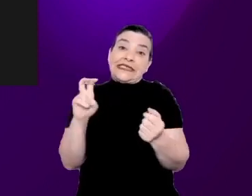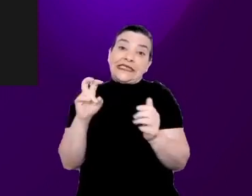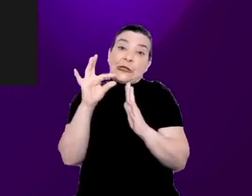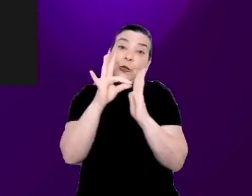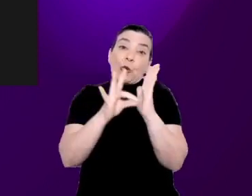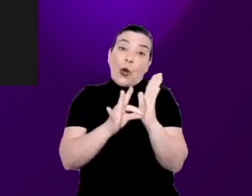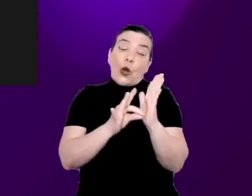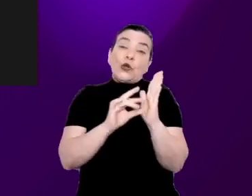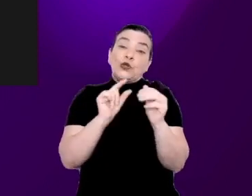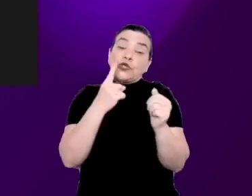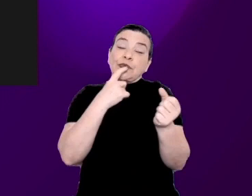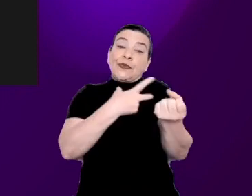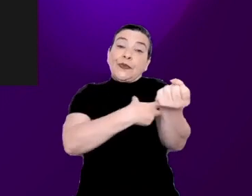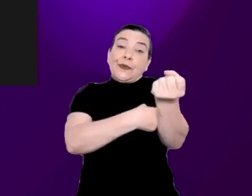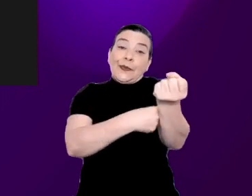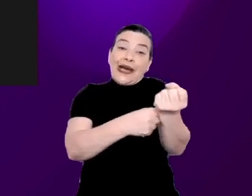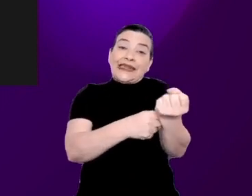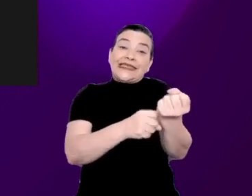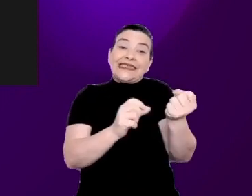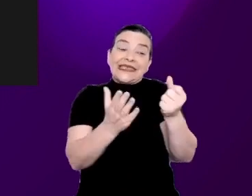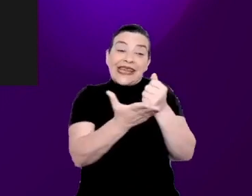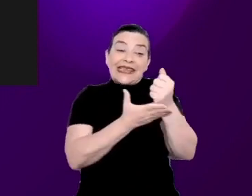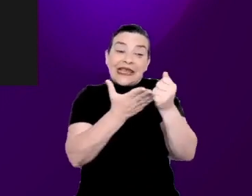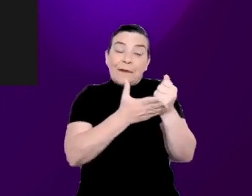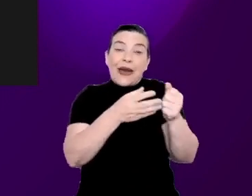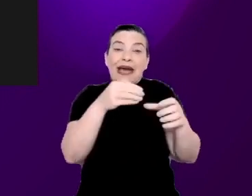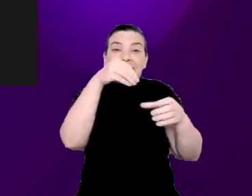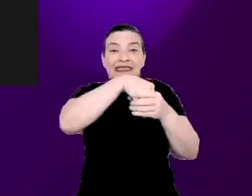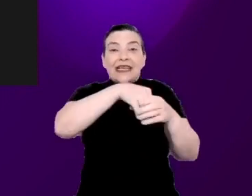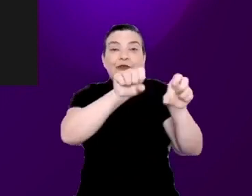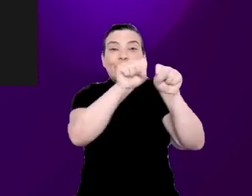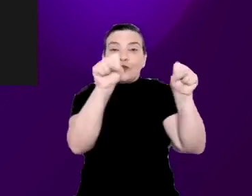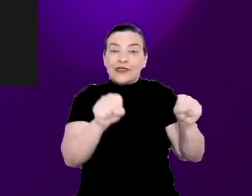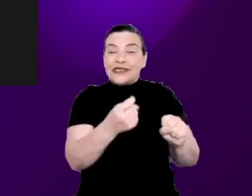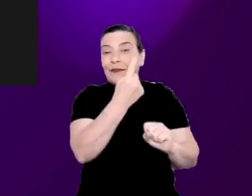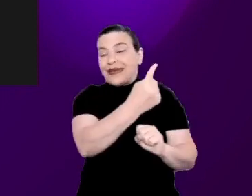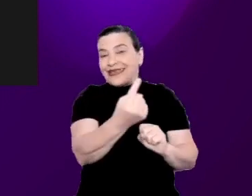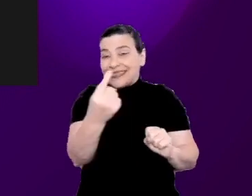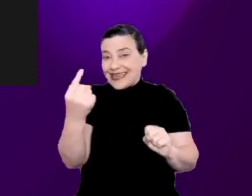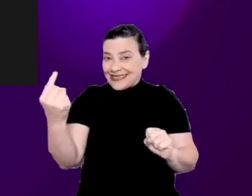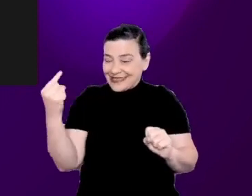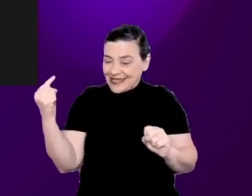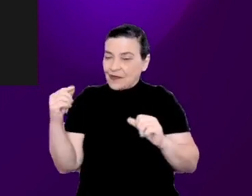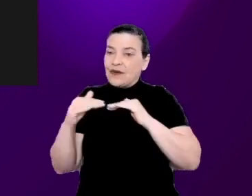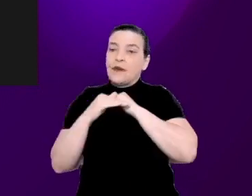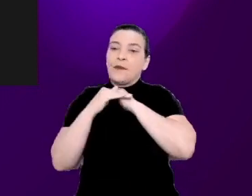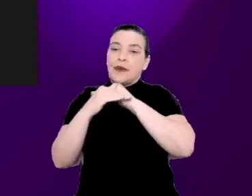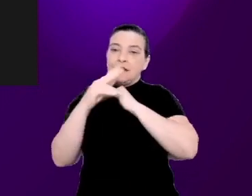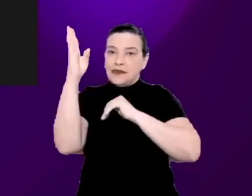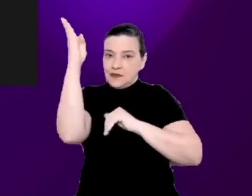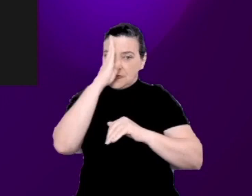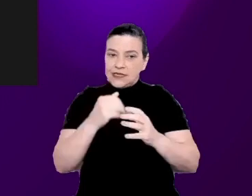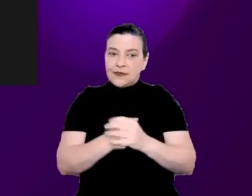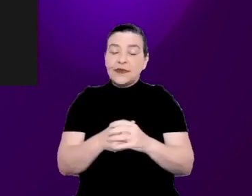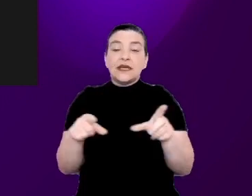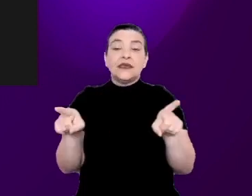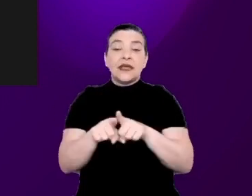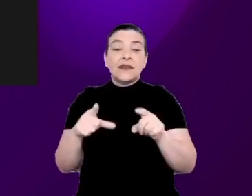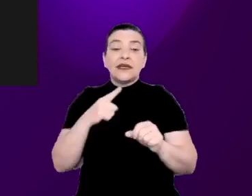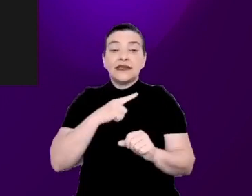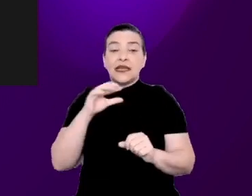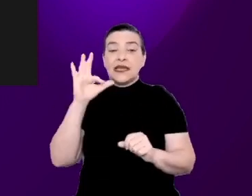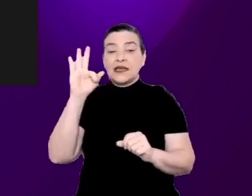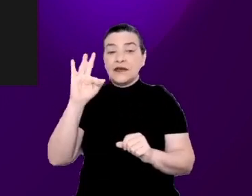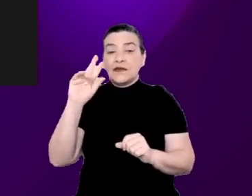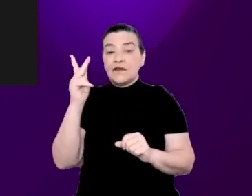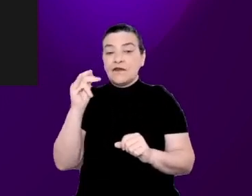hemograma, um em cada base da mesma rede de hospitais. Isso é padrão no Brasil. E, por fim, a gente tem o FHIR,